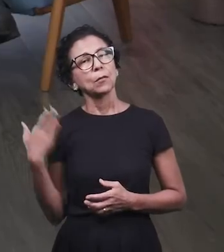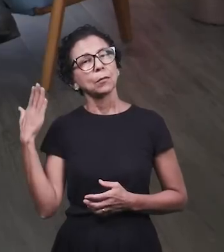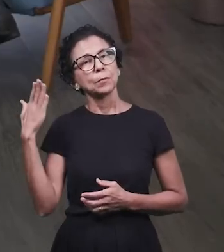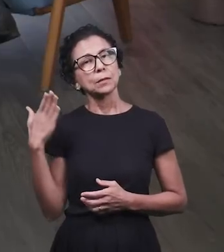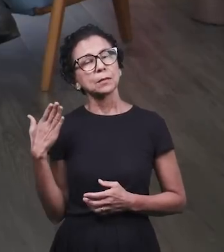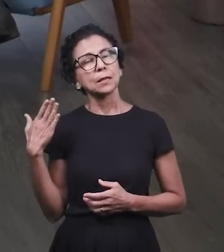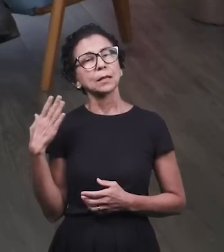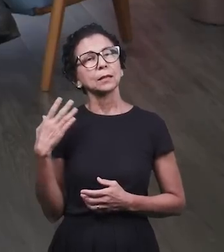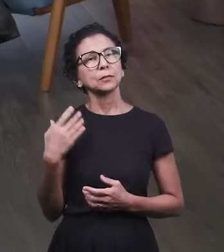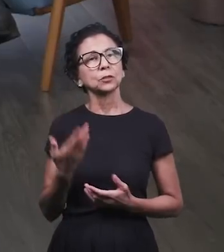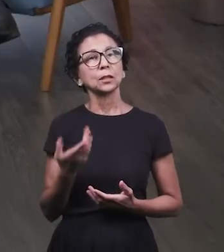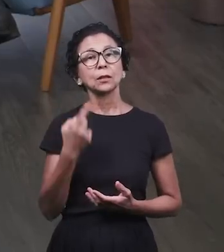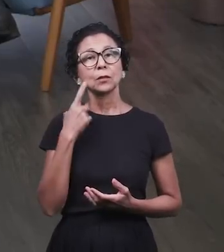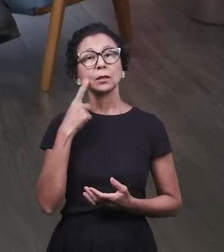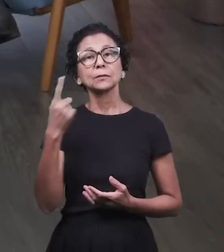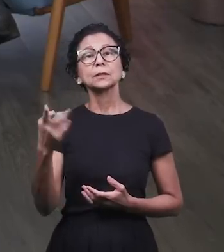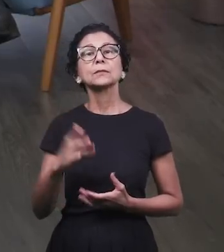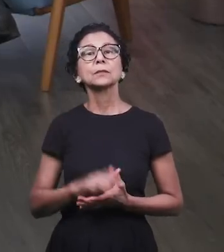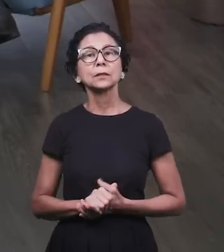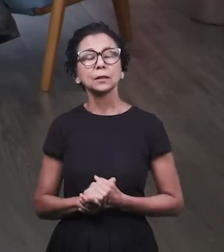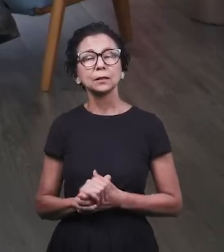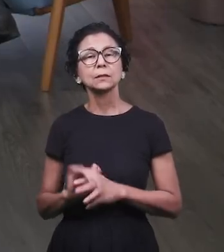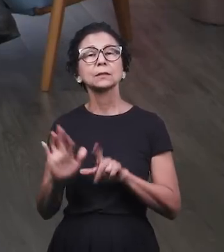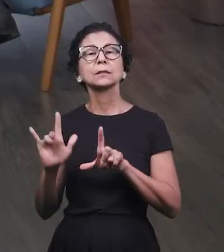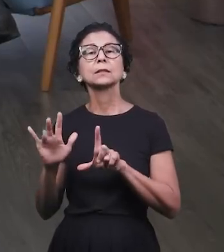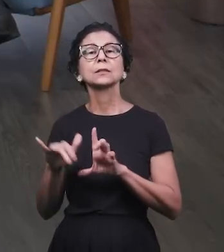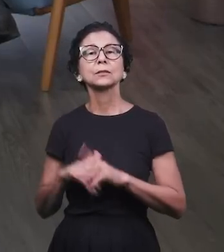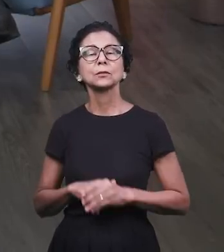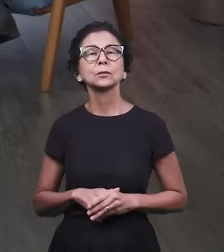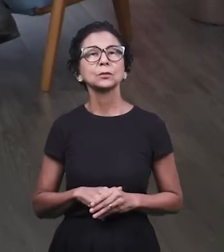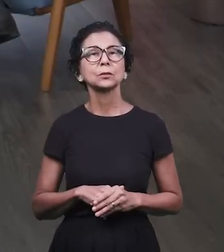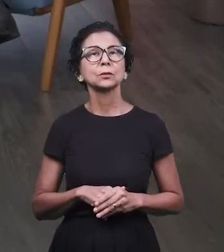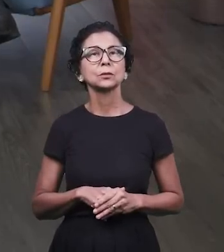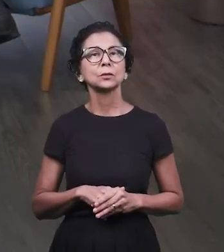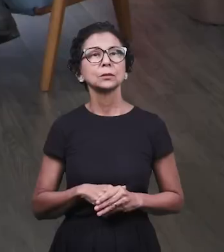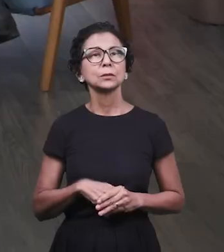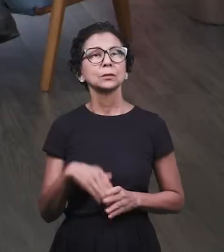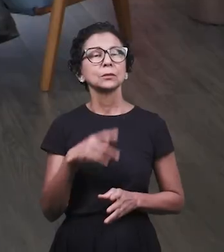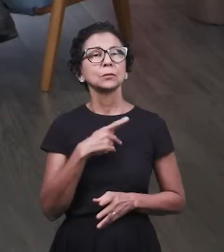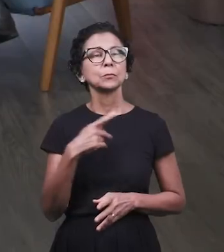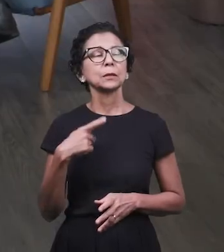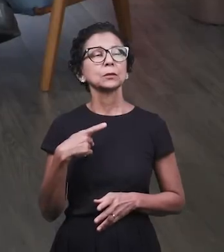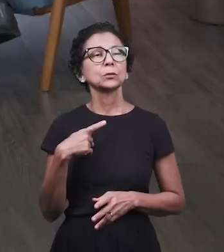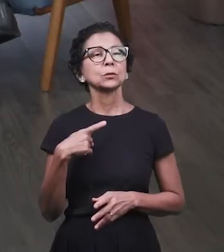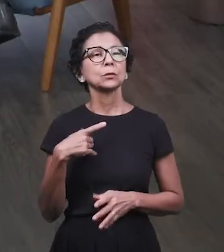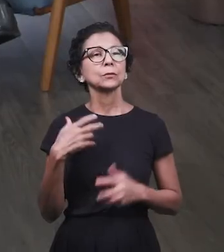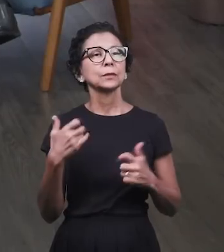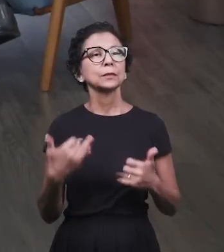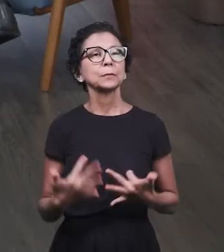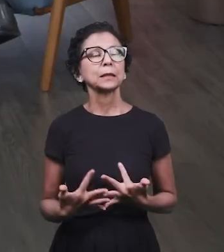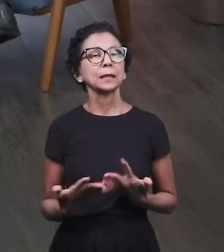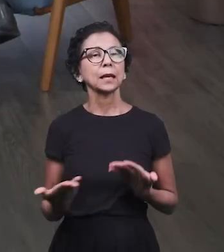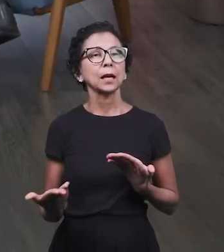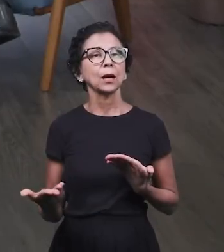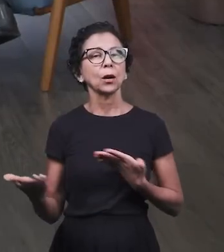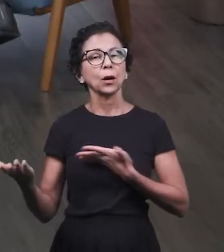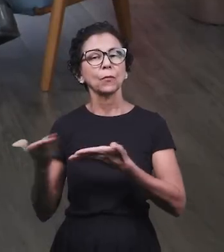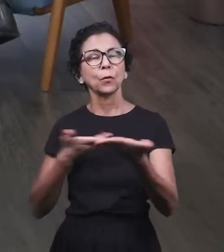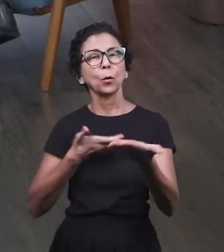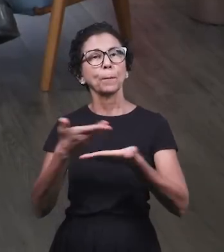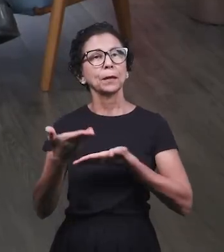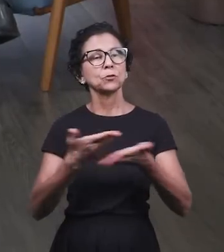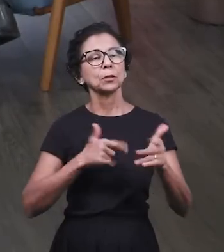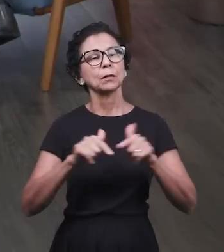de repente aparece de novo um QR Code na tela. O que é isso? Quem vai falar agora é o pastor Daniel. Hoje a gente combinou de dividir o trabalho. Então, Daniel,